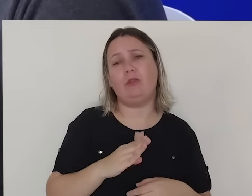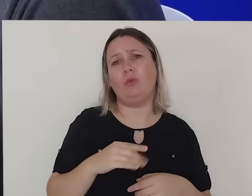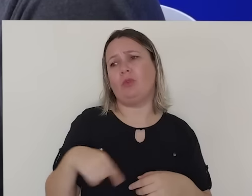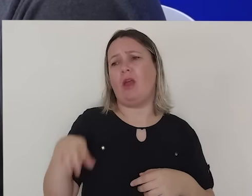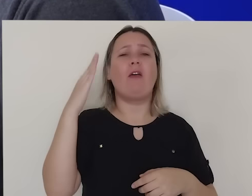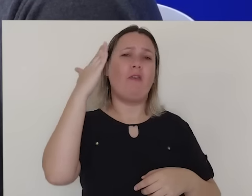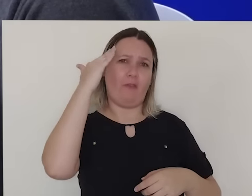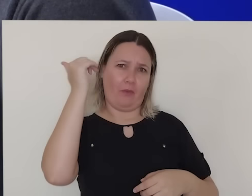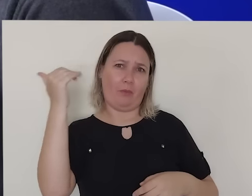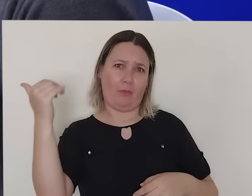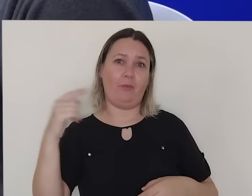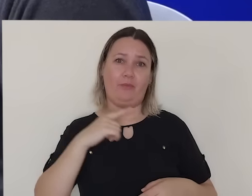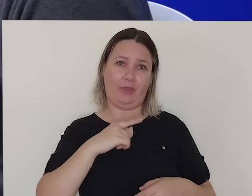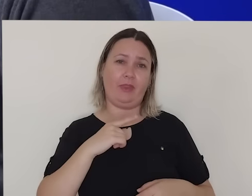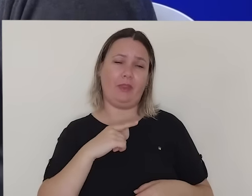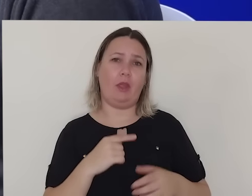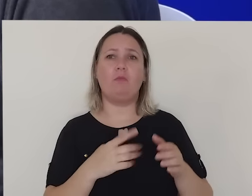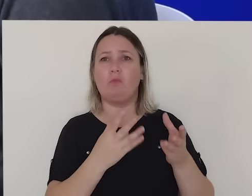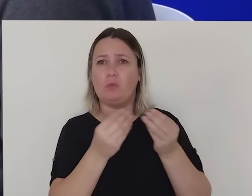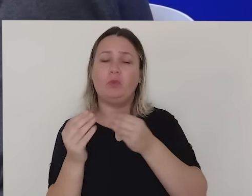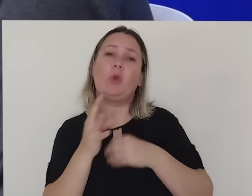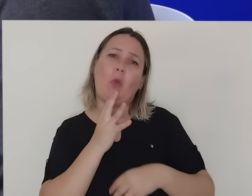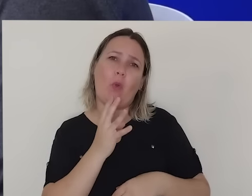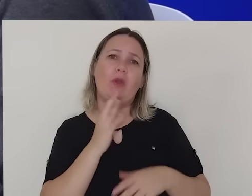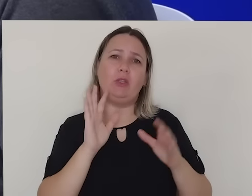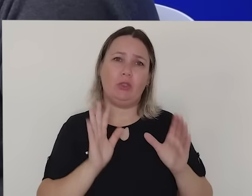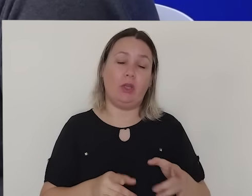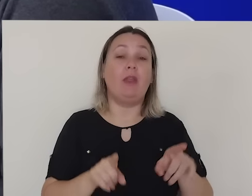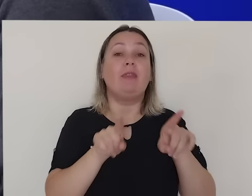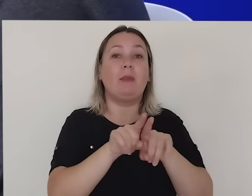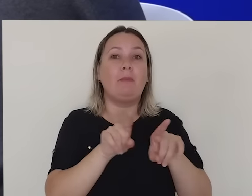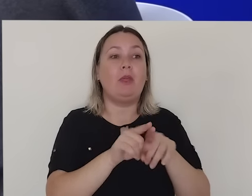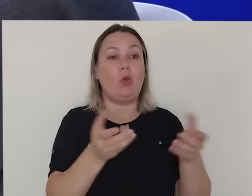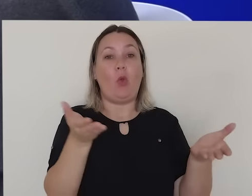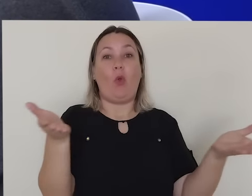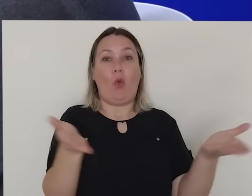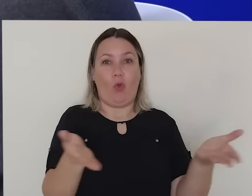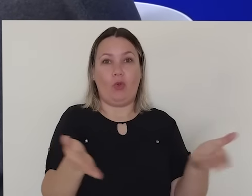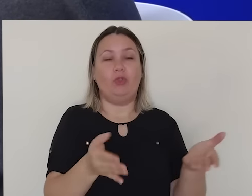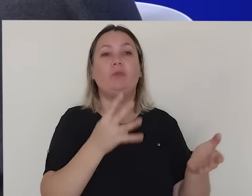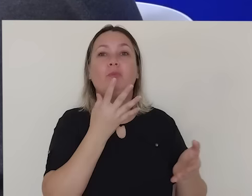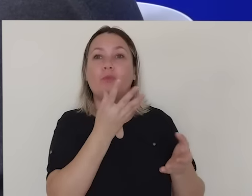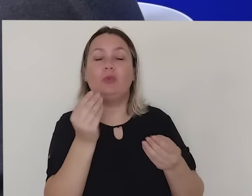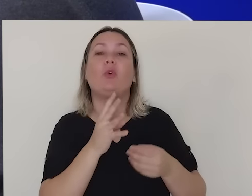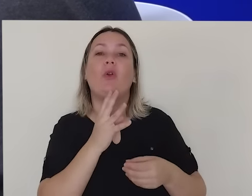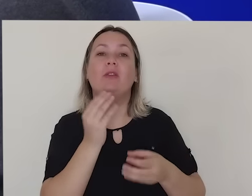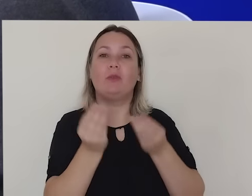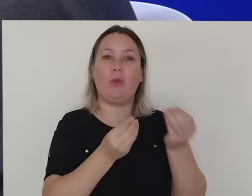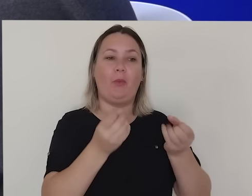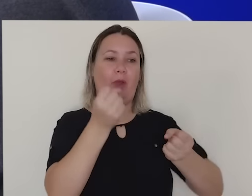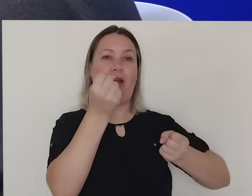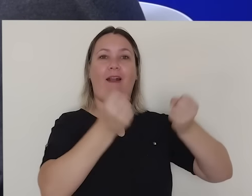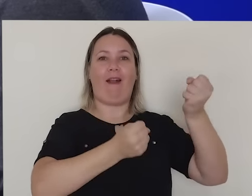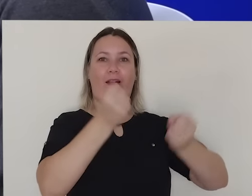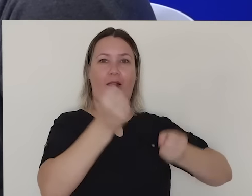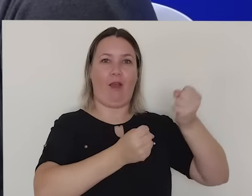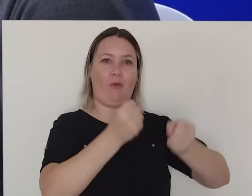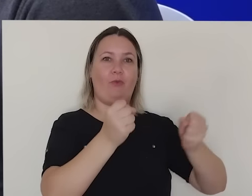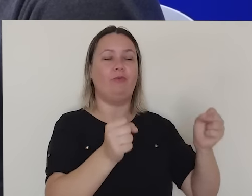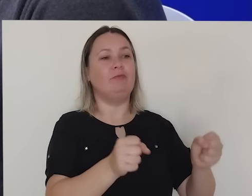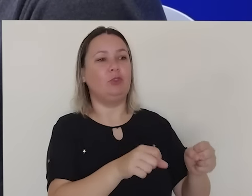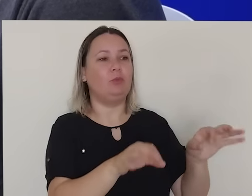principalmente do ano passado para cá como uma montadora de carros mas a a biid é um grupo de com vários frontes de negócio